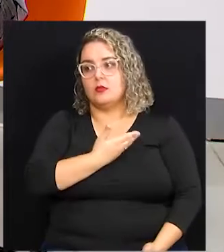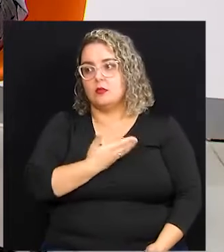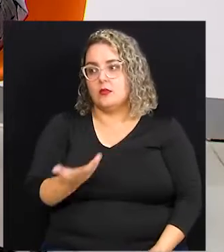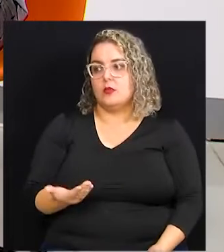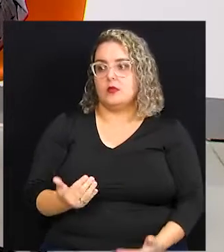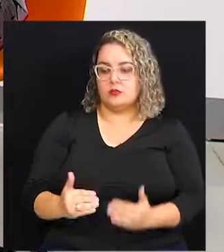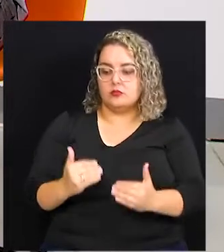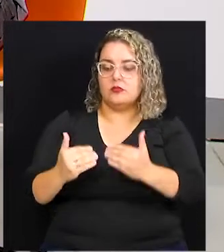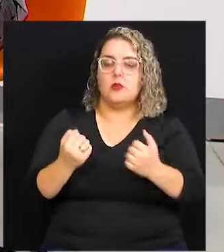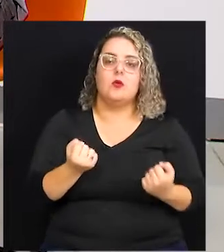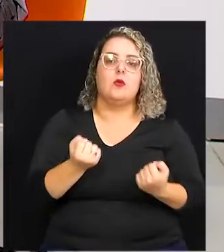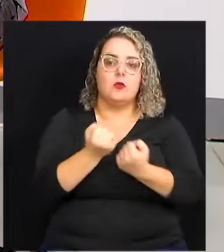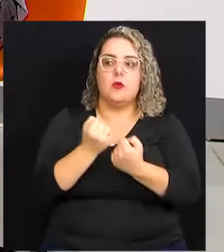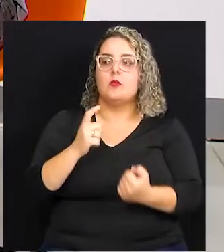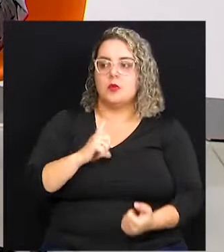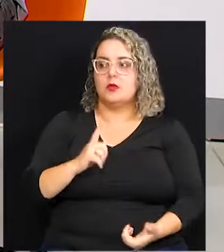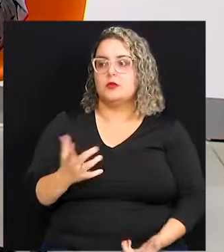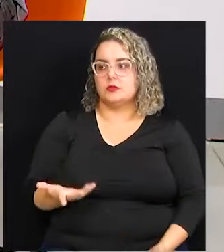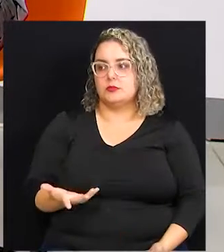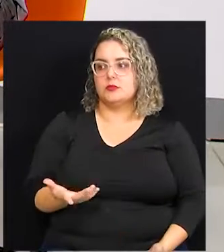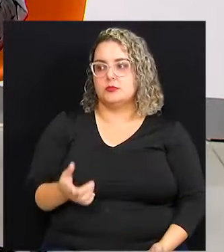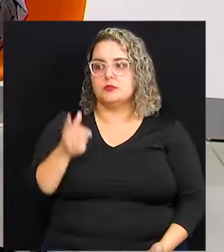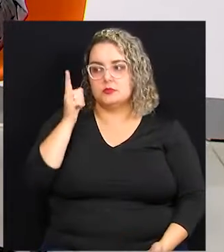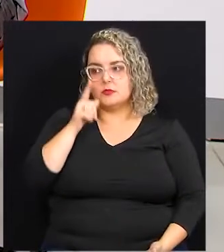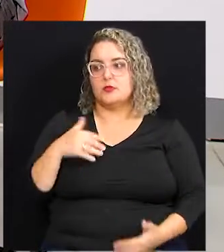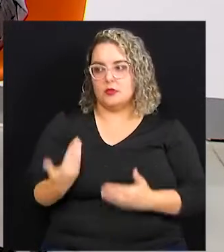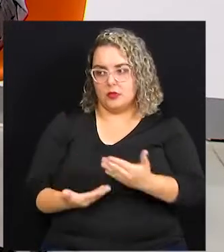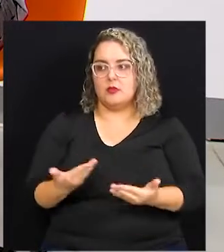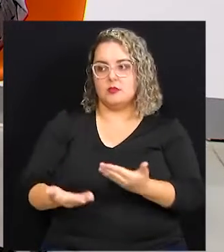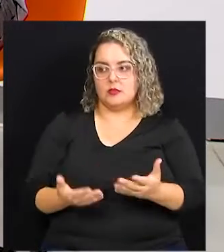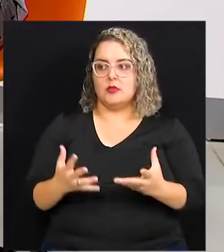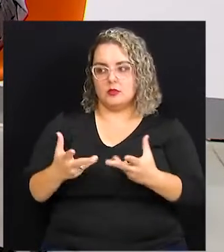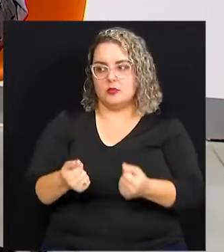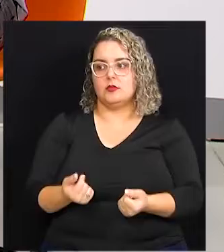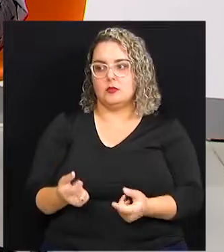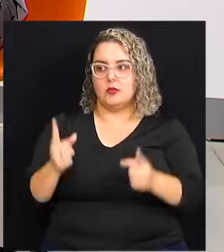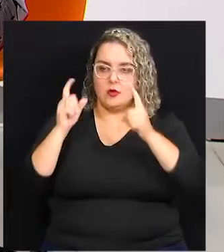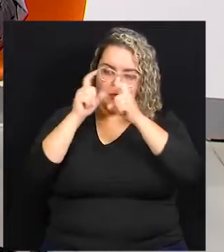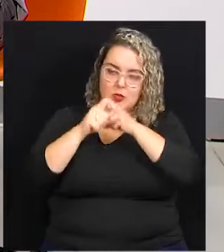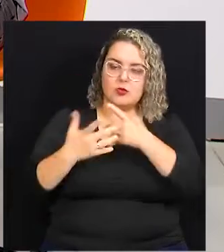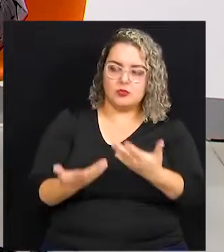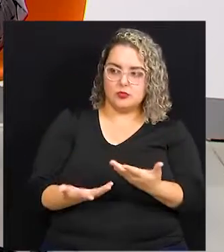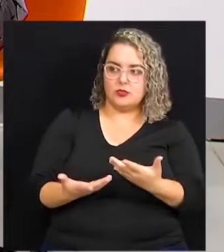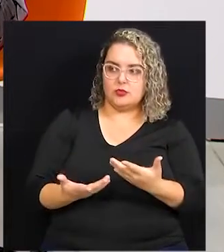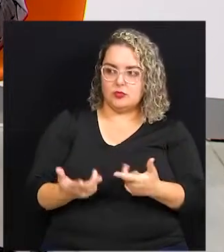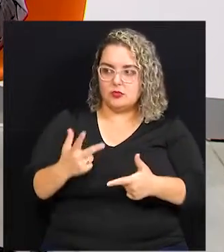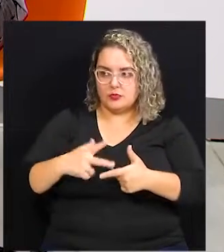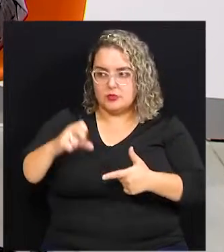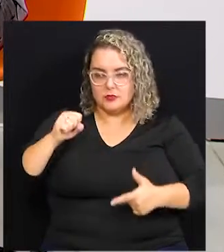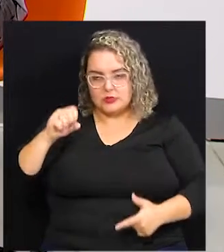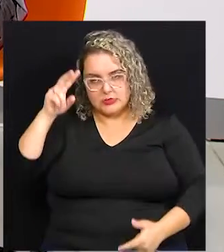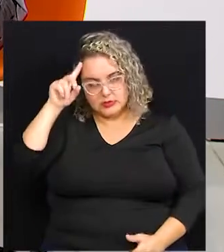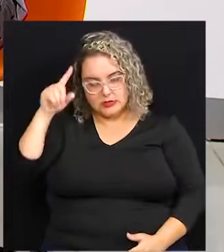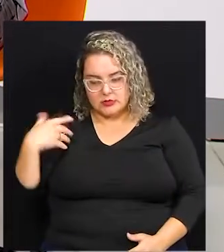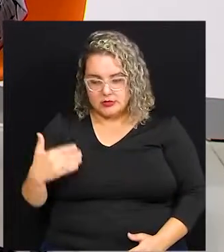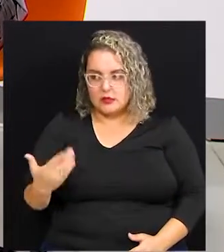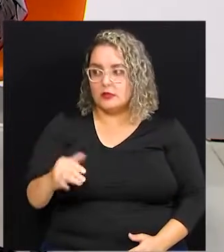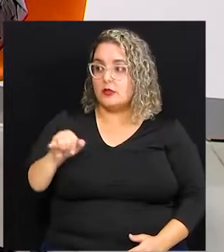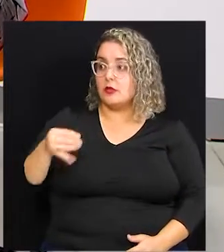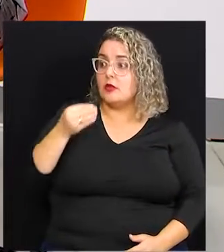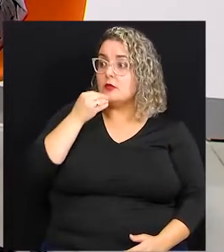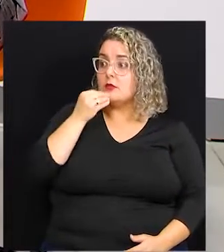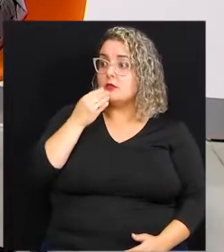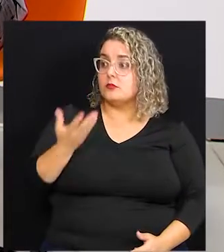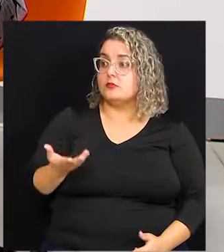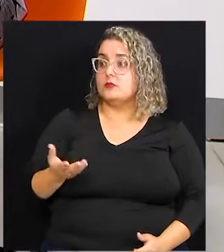gente tem aqui, com os professores, com o apoio que a gente tem aqui, a gente consegue ir lidando com isso. Então, é uma dificuldade que é vencida todos os dias, assim. Pois é, e